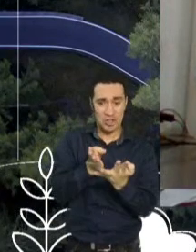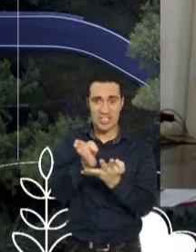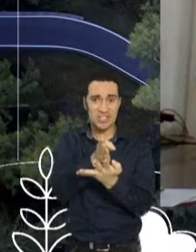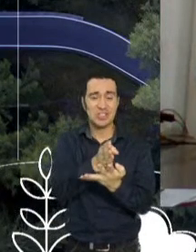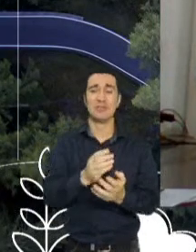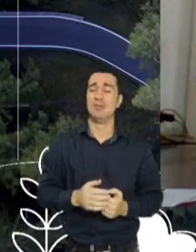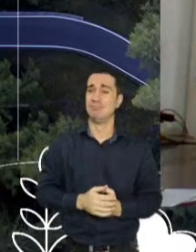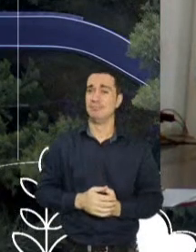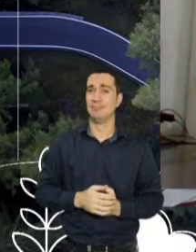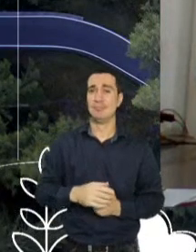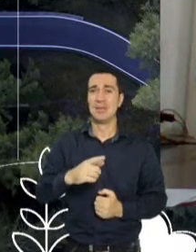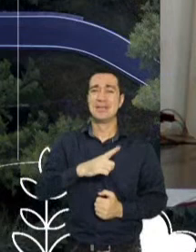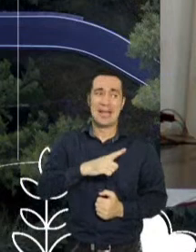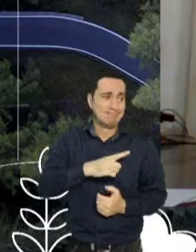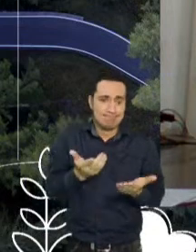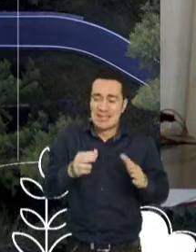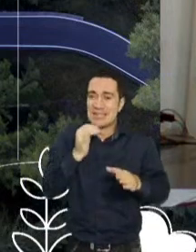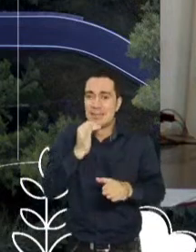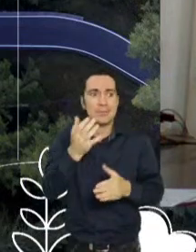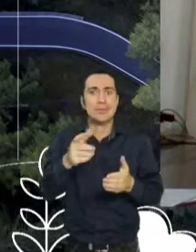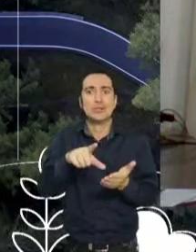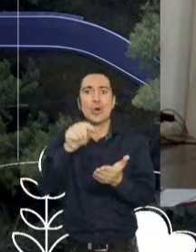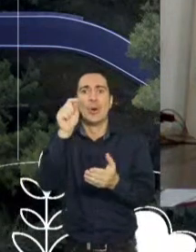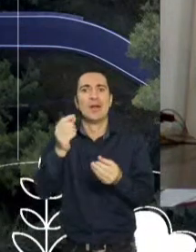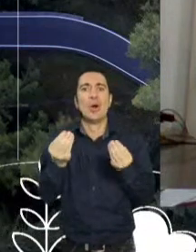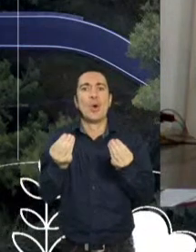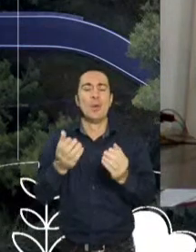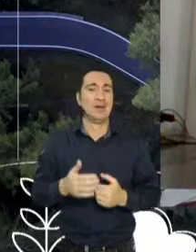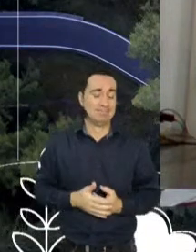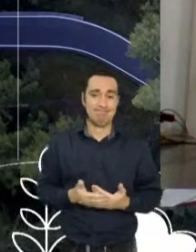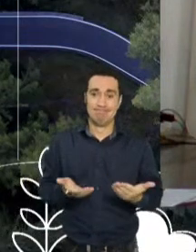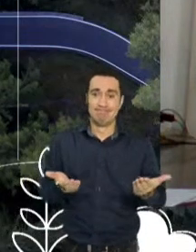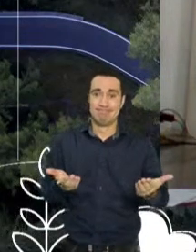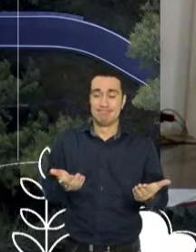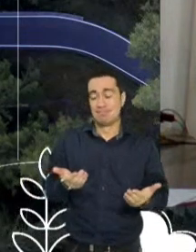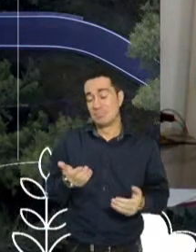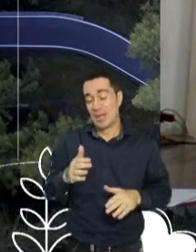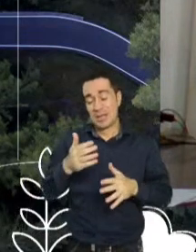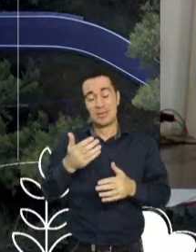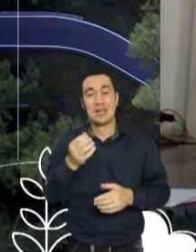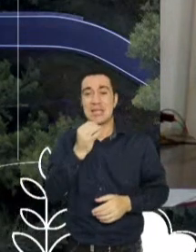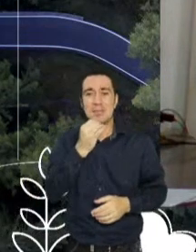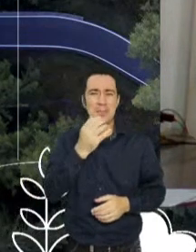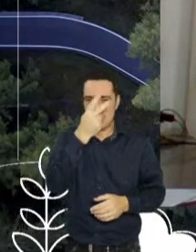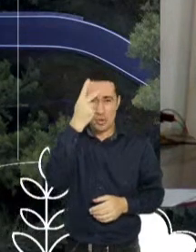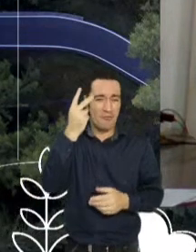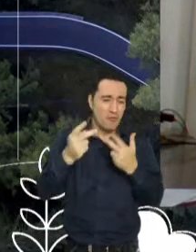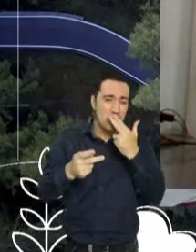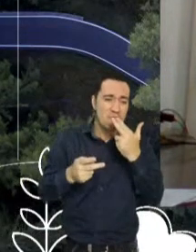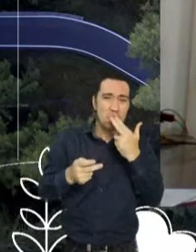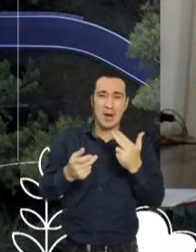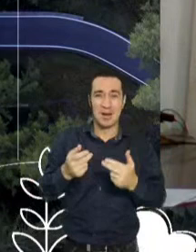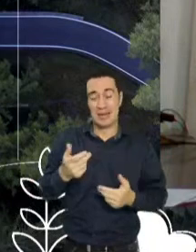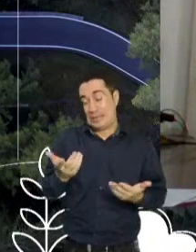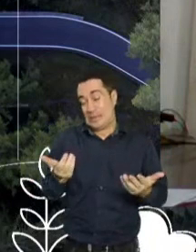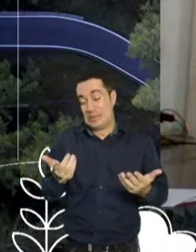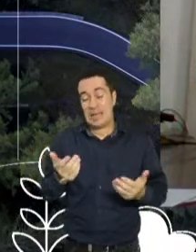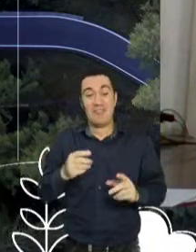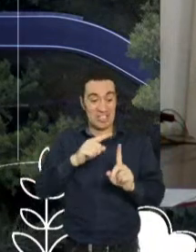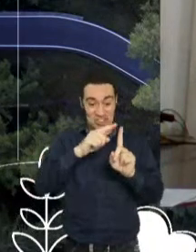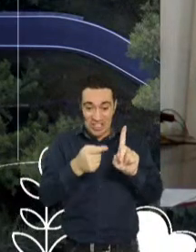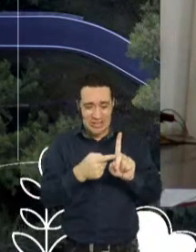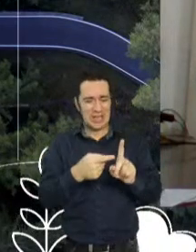não tem escolha. Você fuma sem ter escolha. Fuma pouco, 2, 3 cigarros por dia, Mas uma gestante